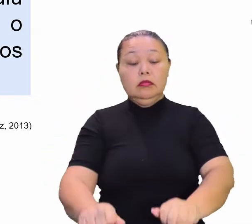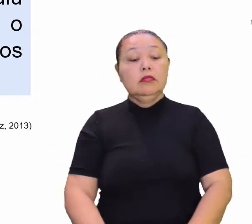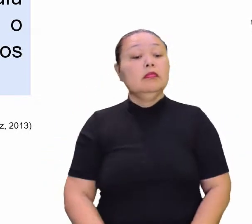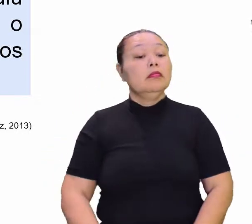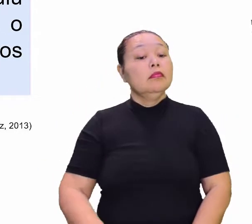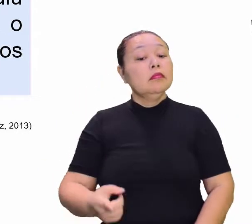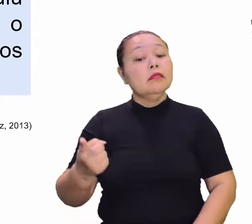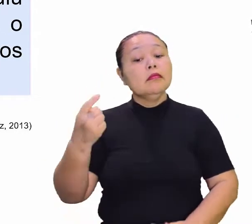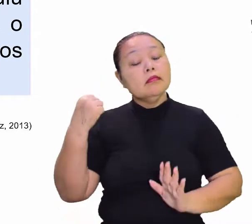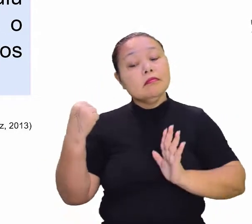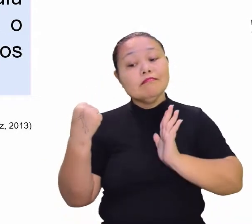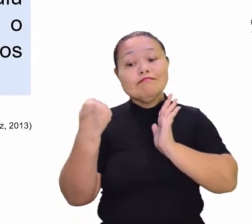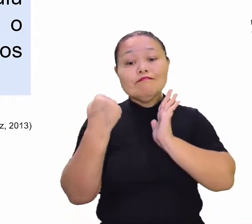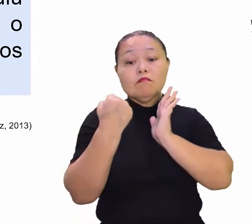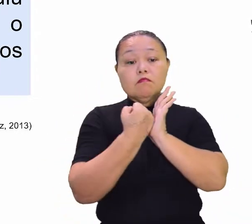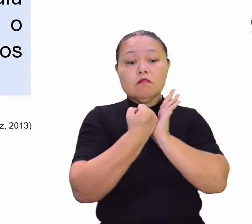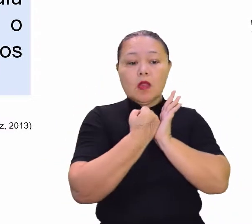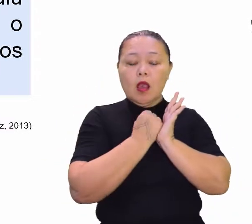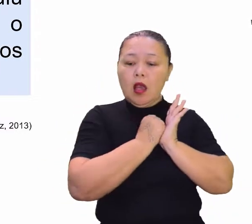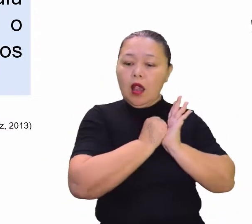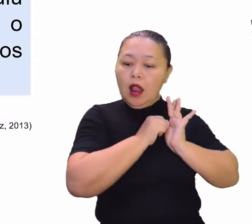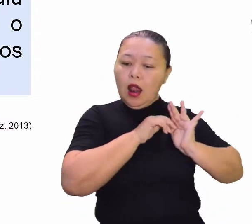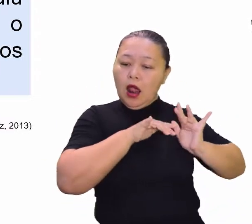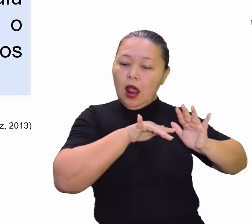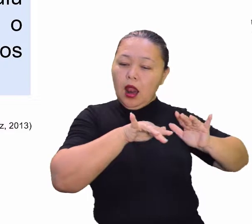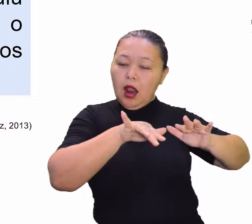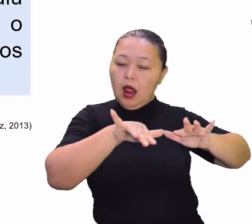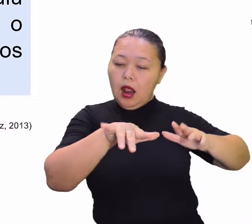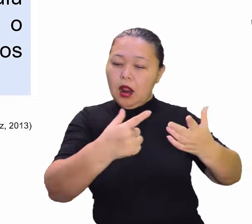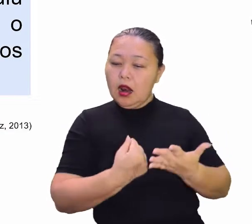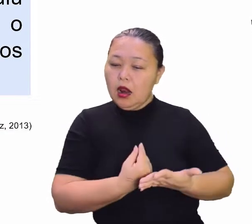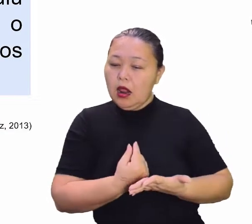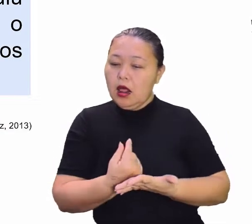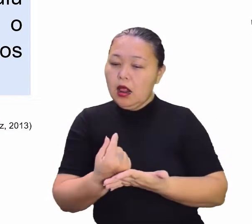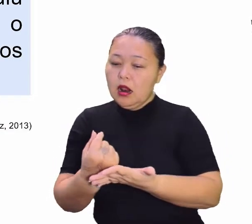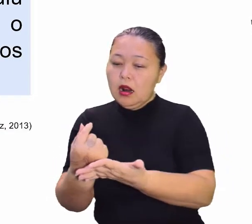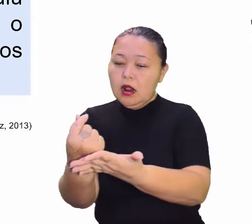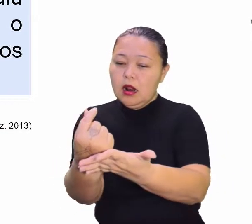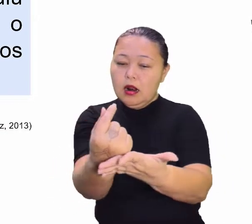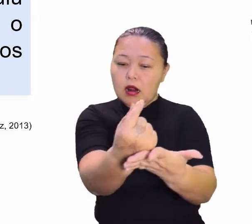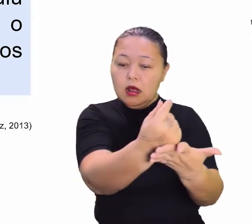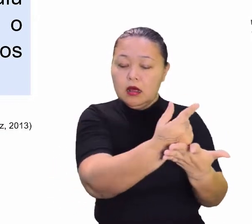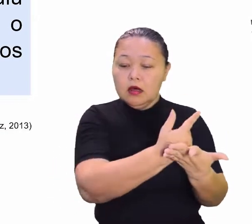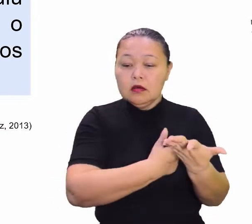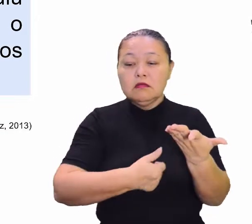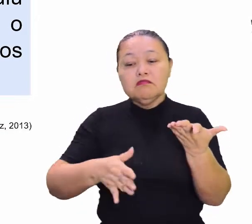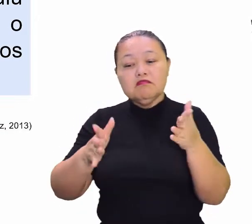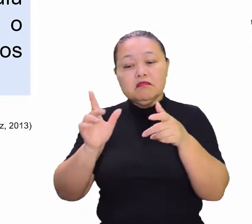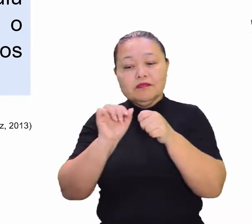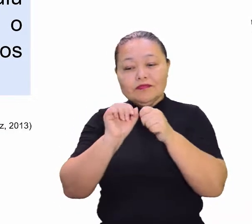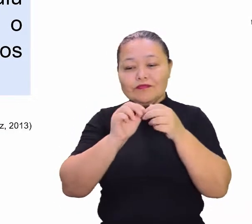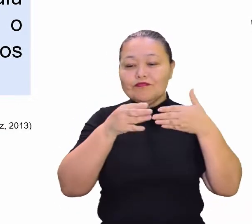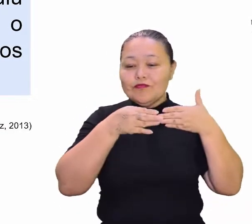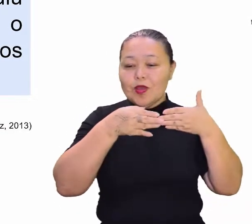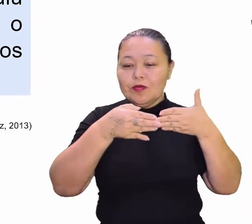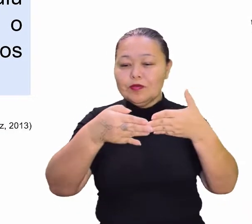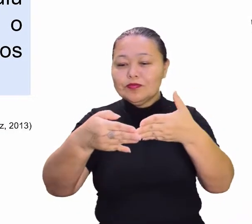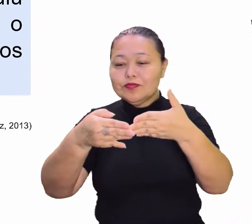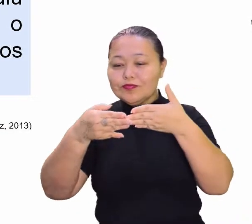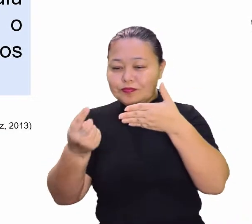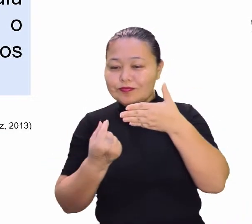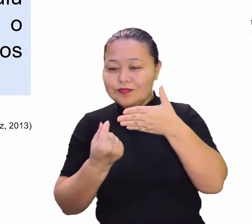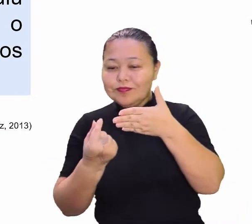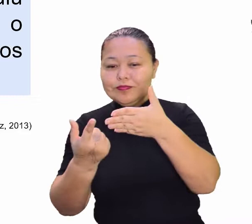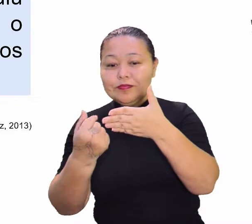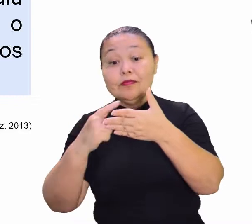que marcou a expansão do capitalismo em sua fase mercantil e se seguiu com